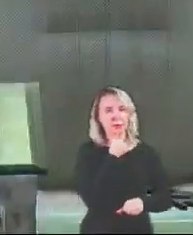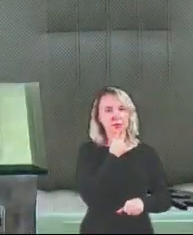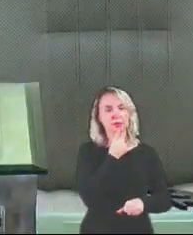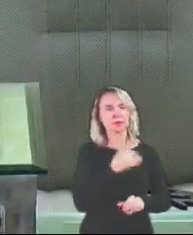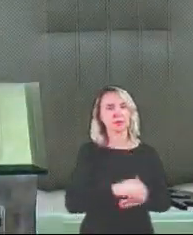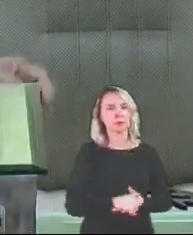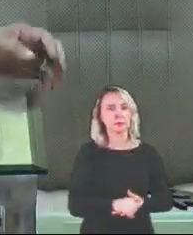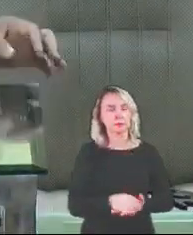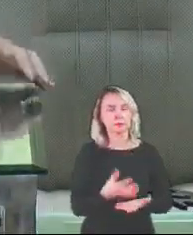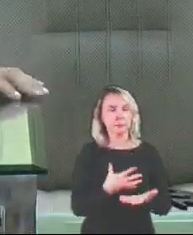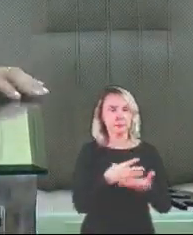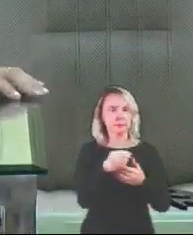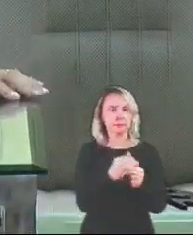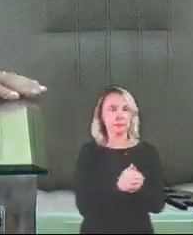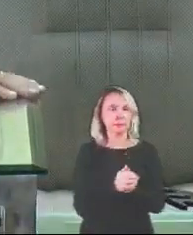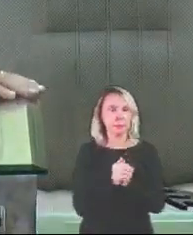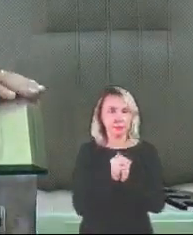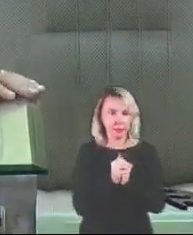Quem diz amém?